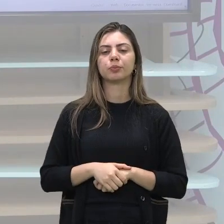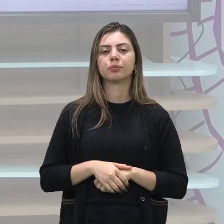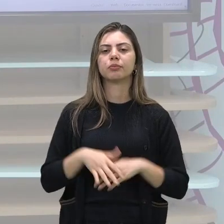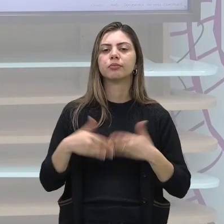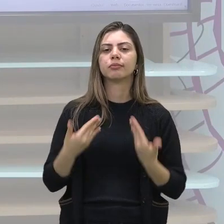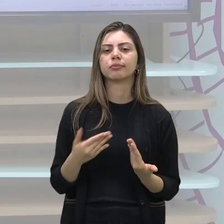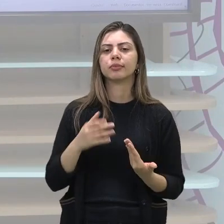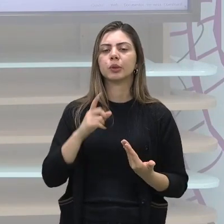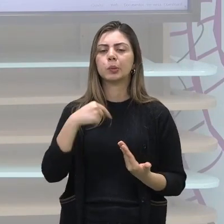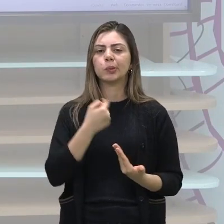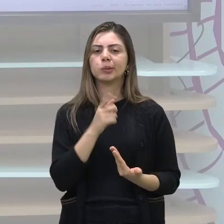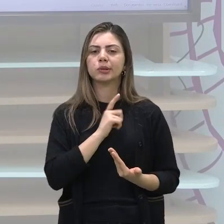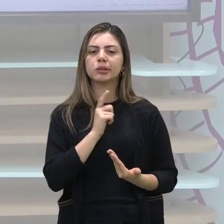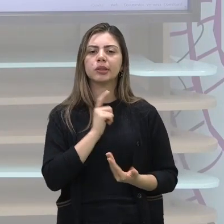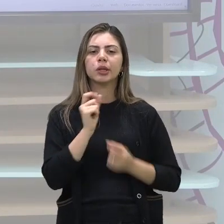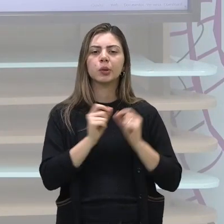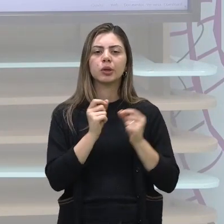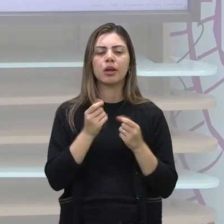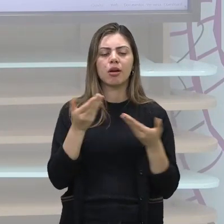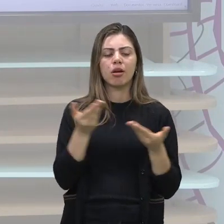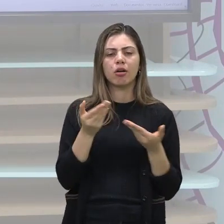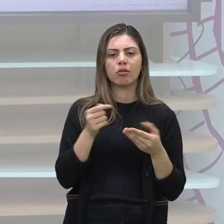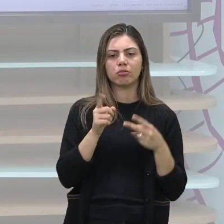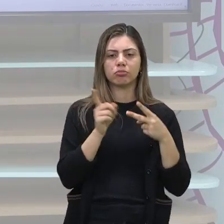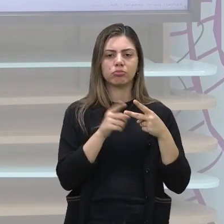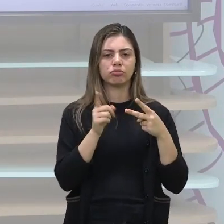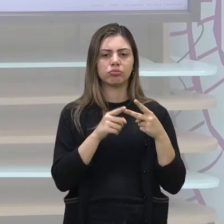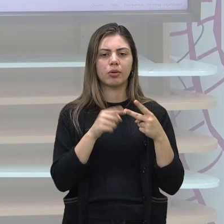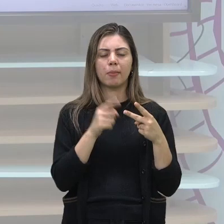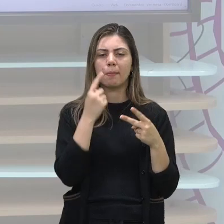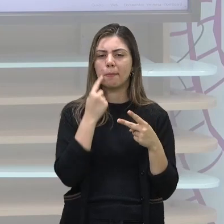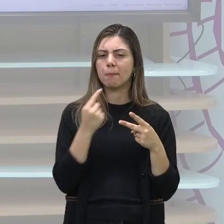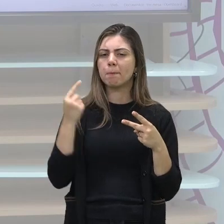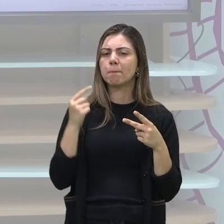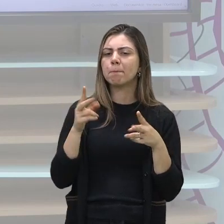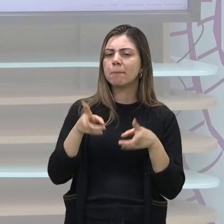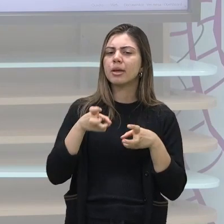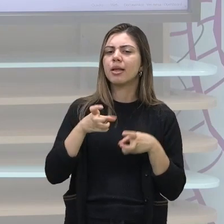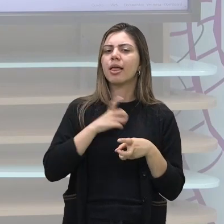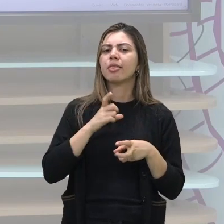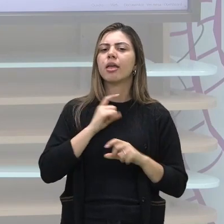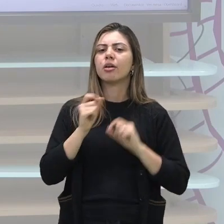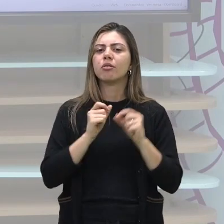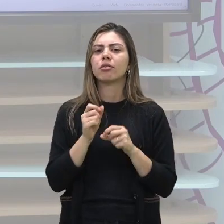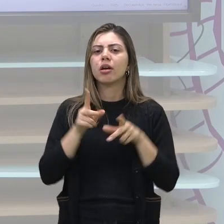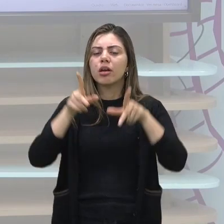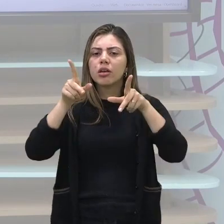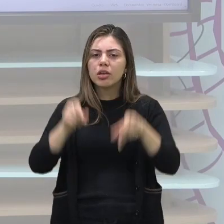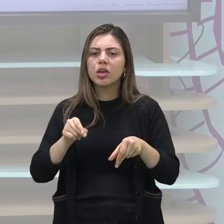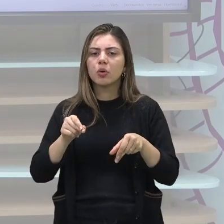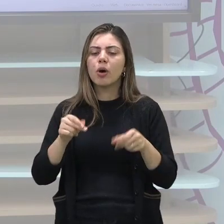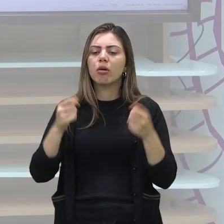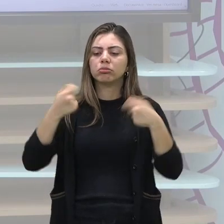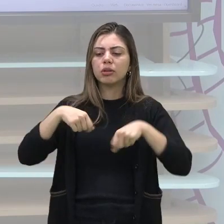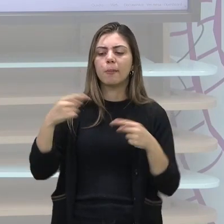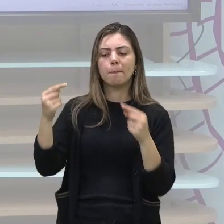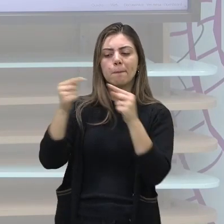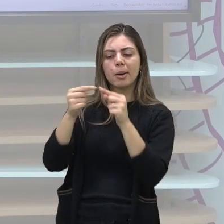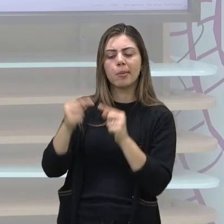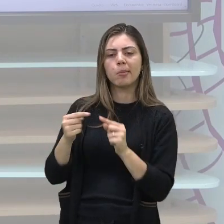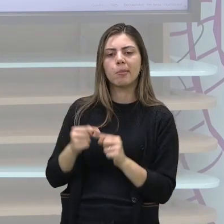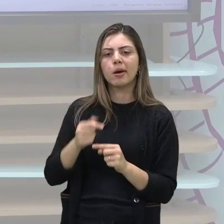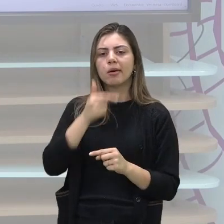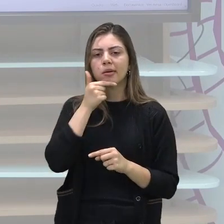Quando nós vamos analisar aqui sem glúten, vejam que nós temos as mesmas opções aqui.